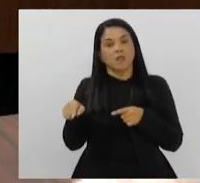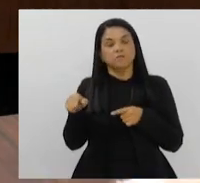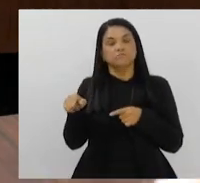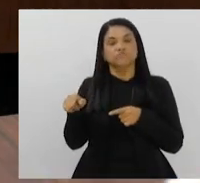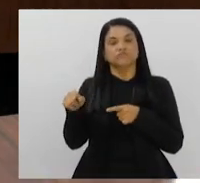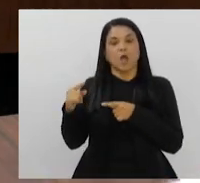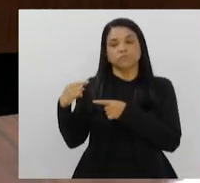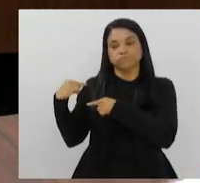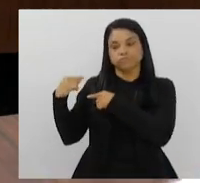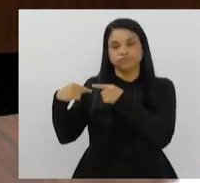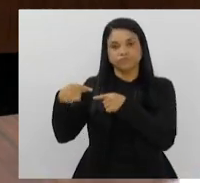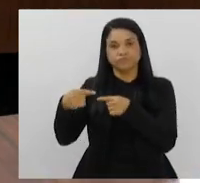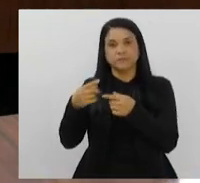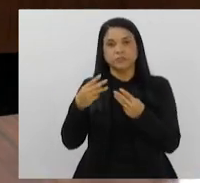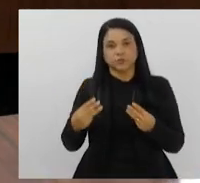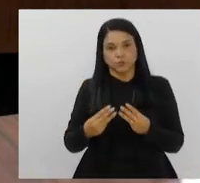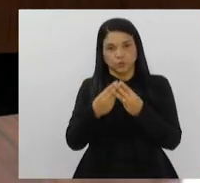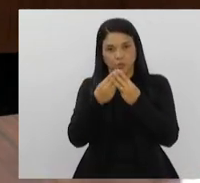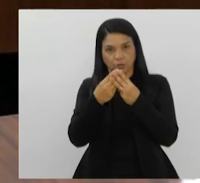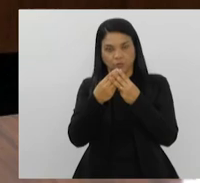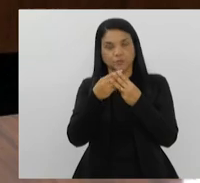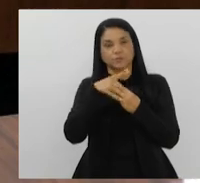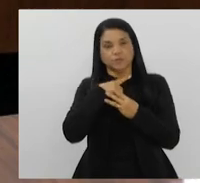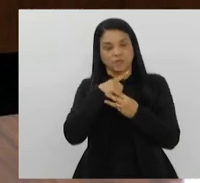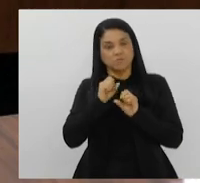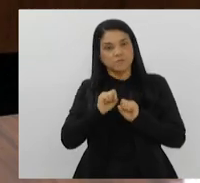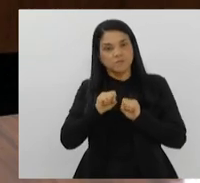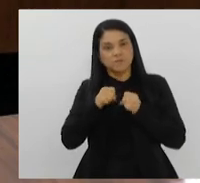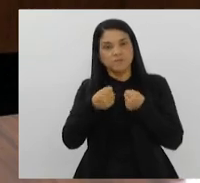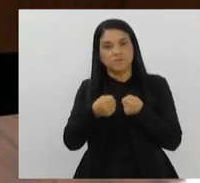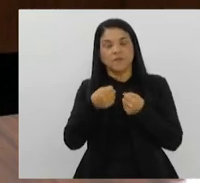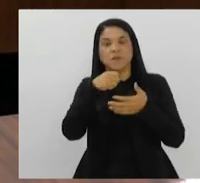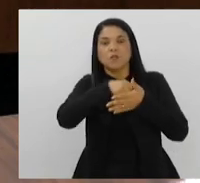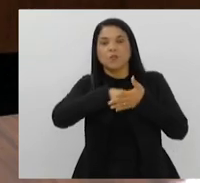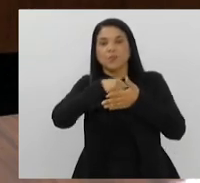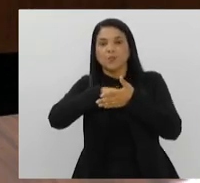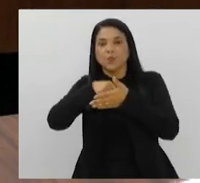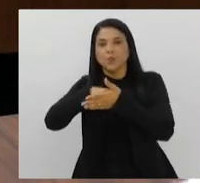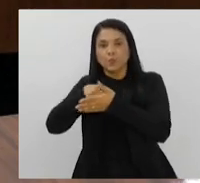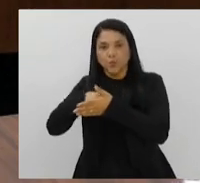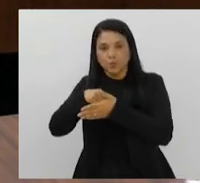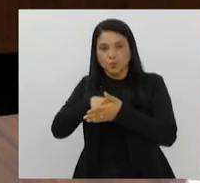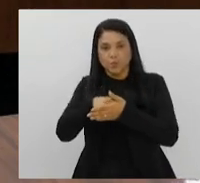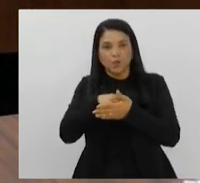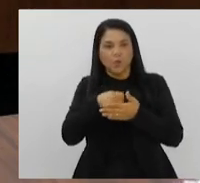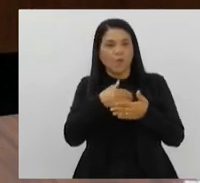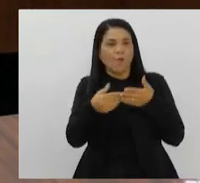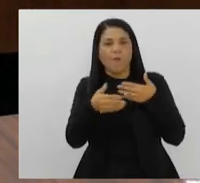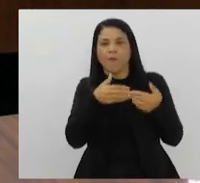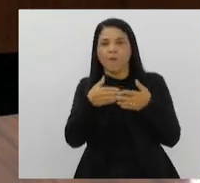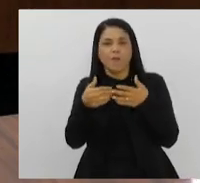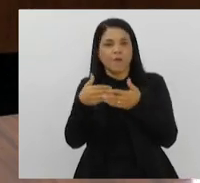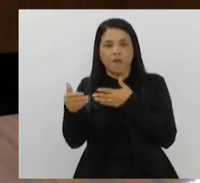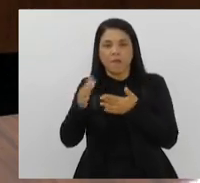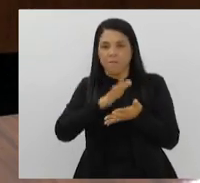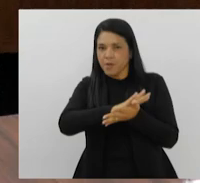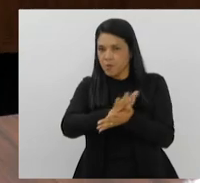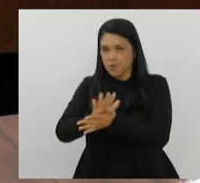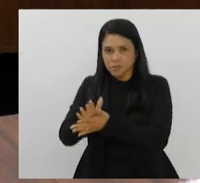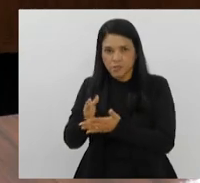judeus e tem como bandeira a luta contra qualquer forma de